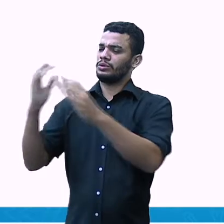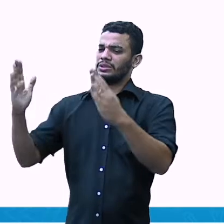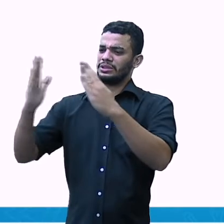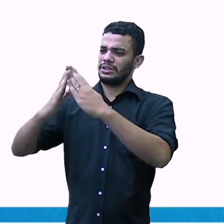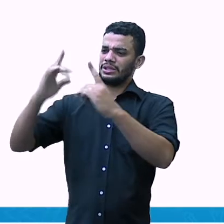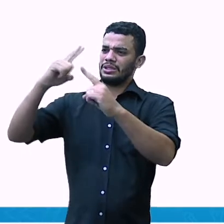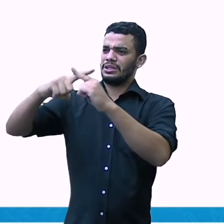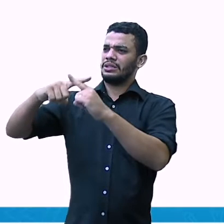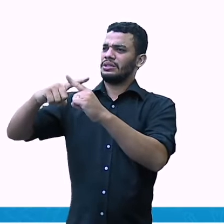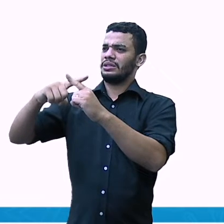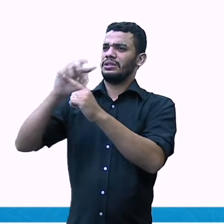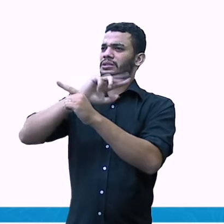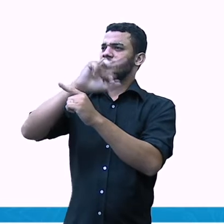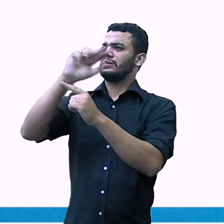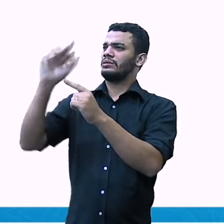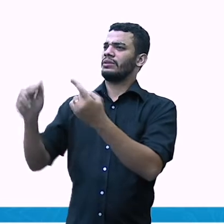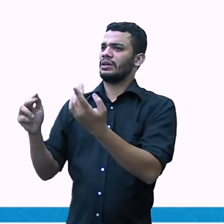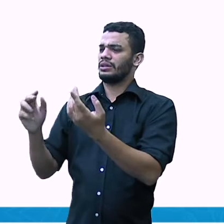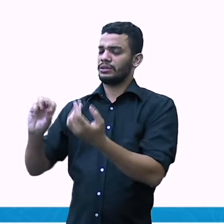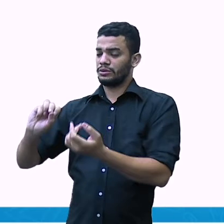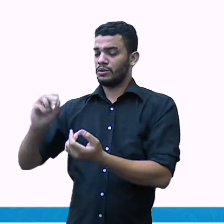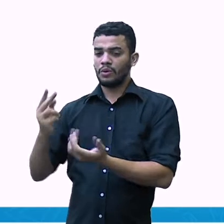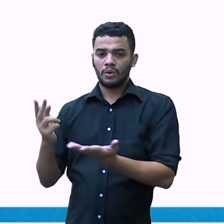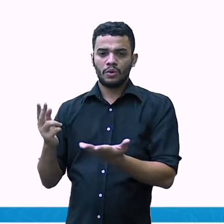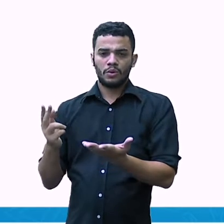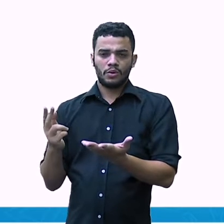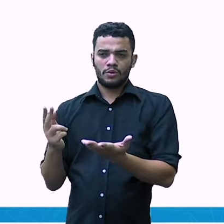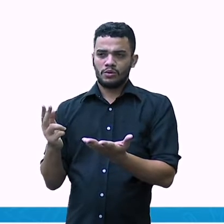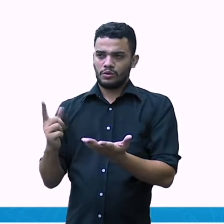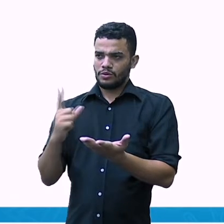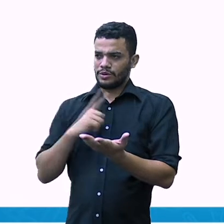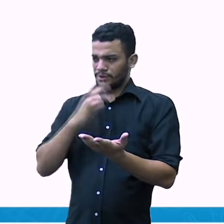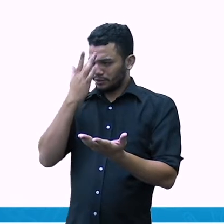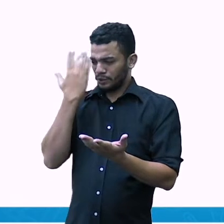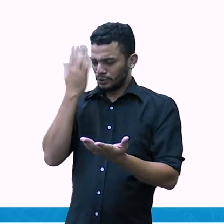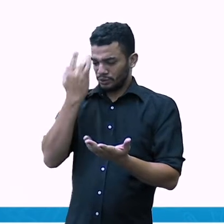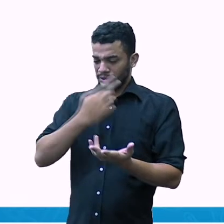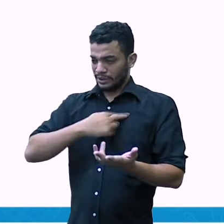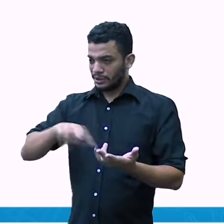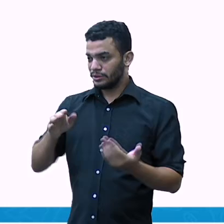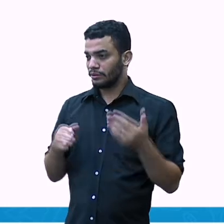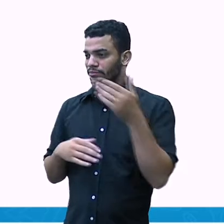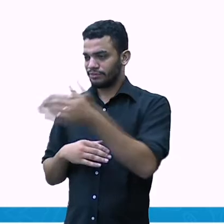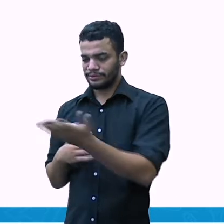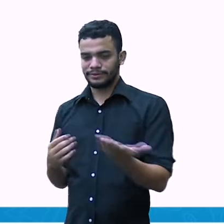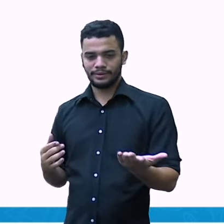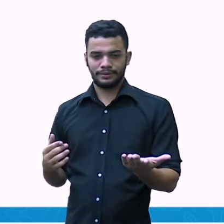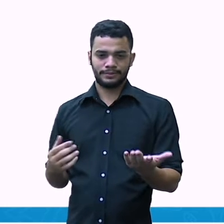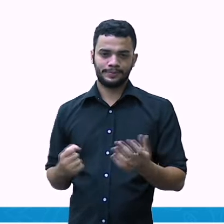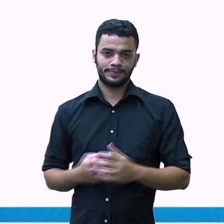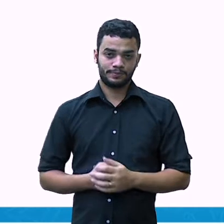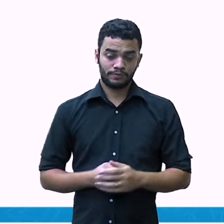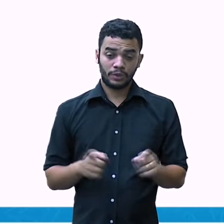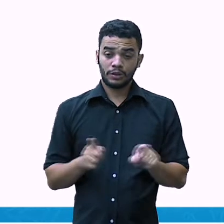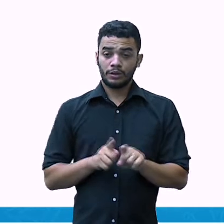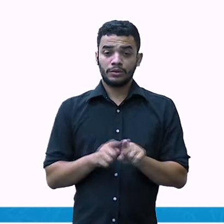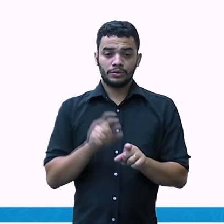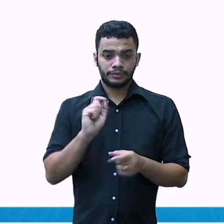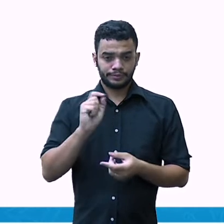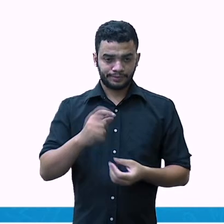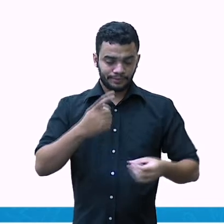religioso. Cidades históricas correspondem a núcleos urbanos que carregam um grande acervo